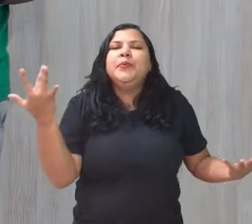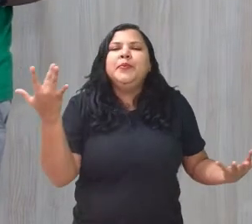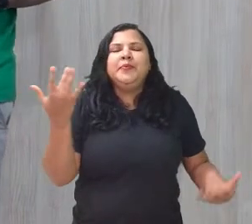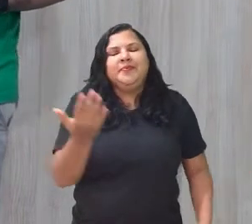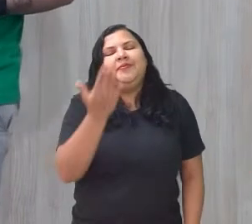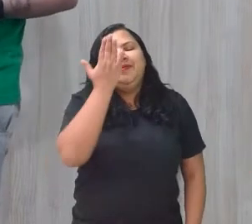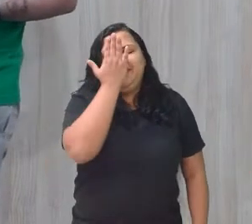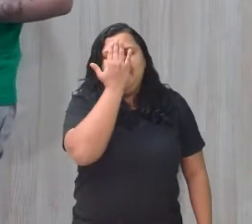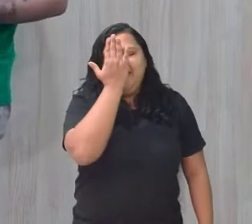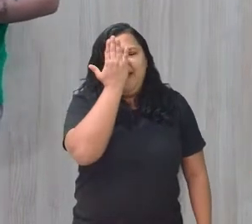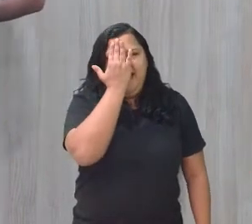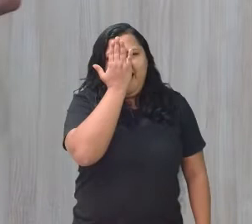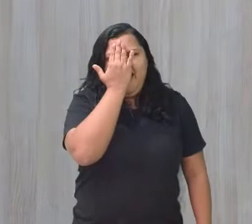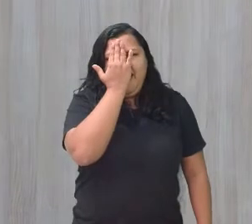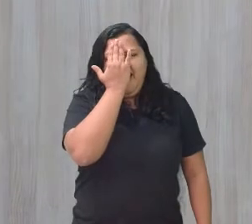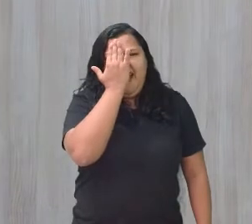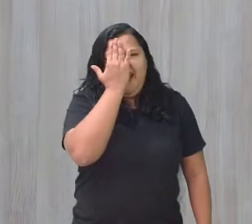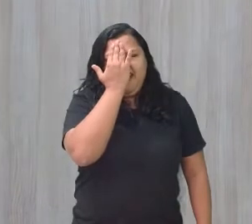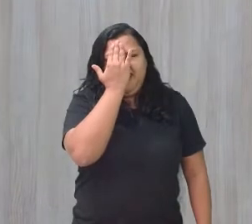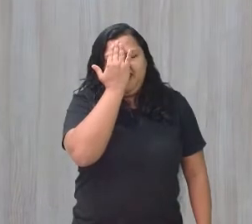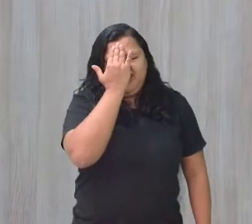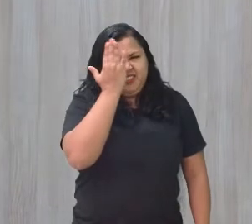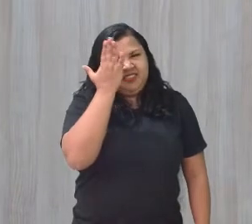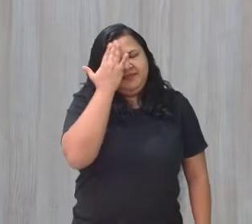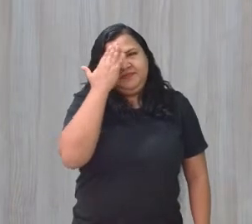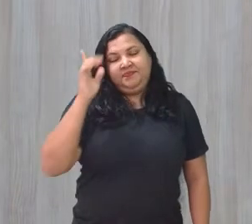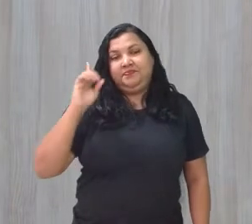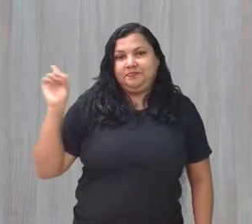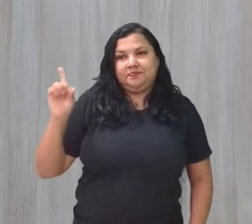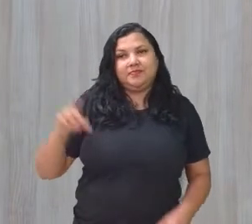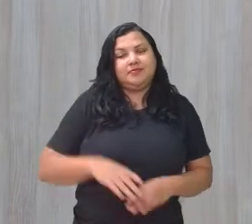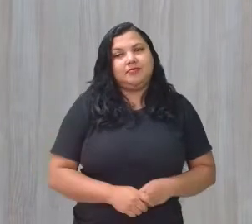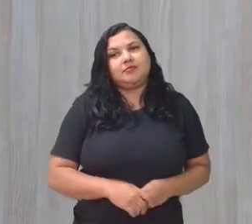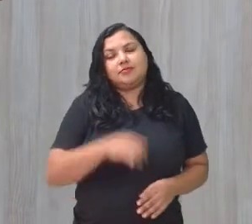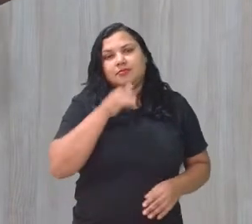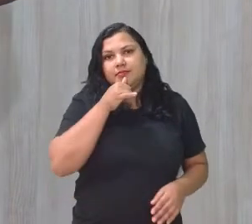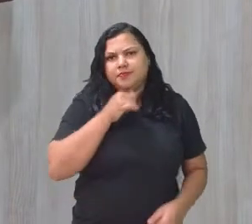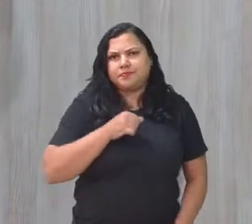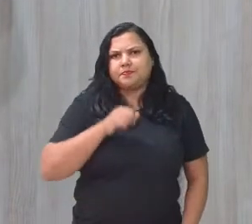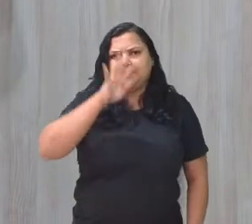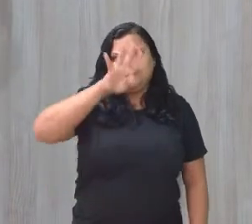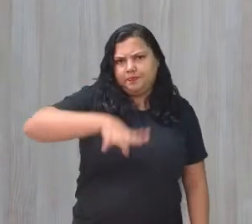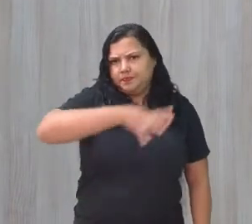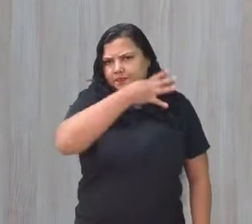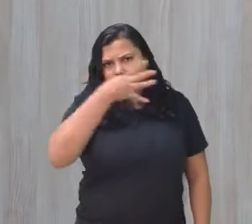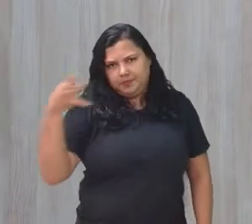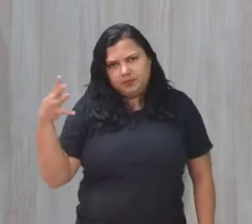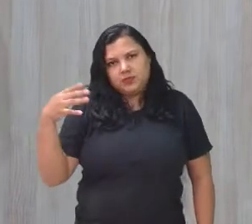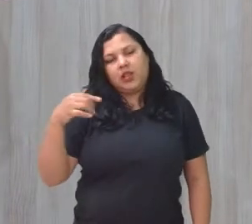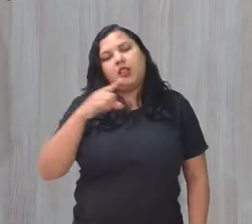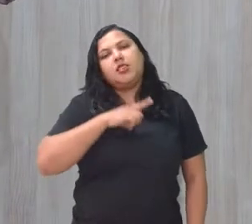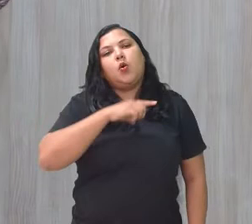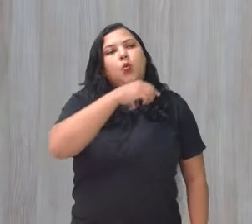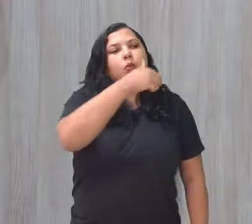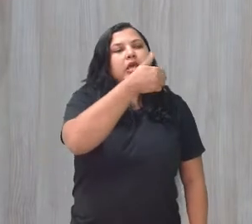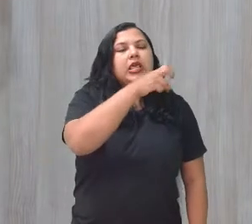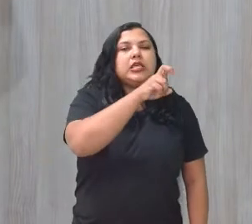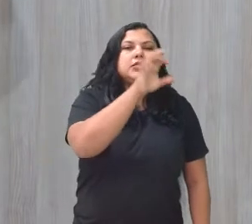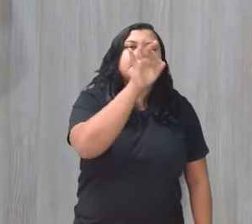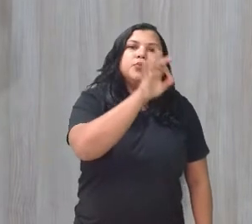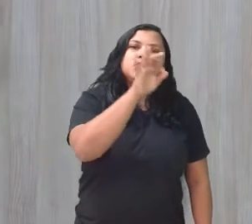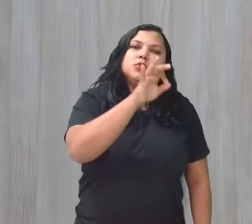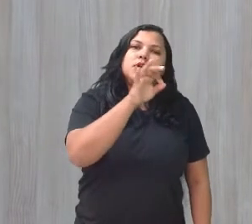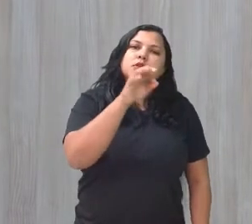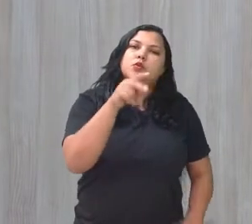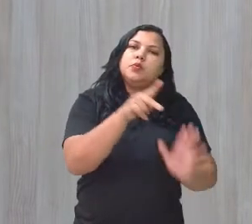bem atenção o que é que eu vou fazer. Eu vou pegar aqueles 15% de 300 que a gente fez logo no início da aula e eu vou